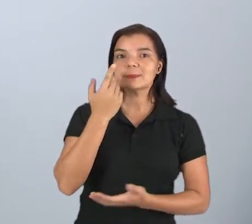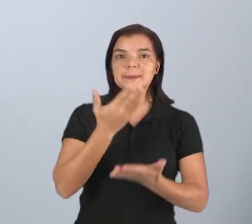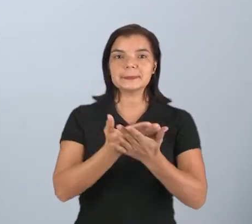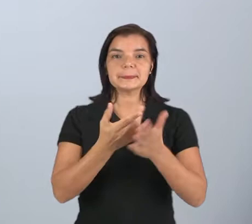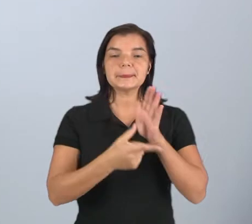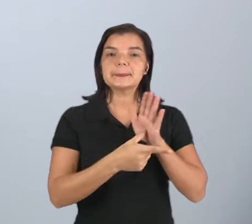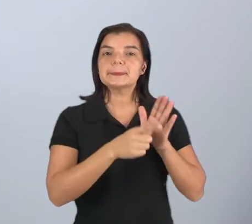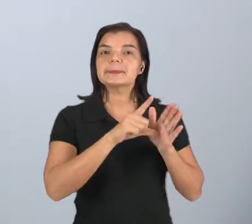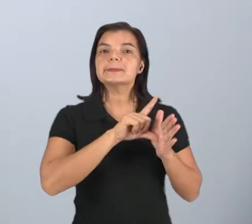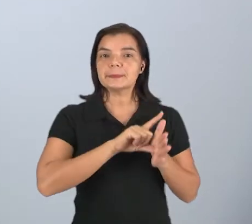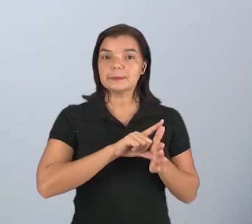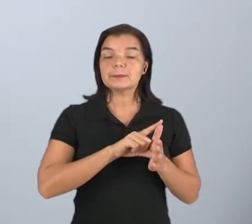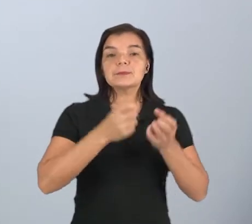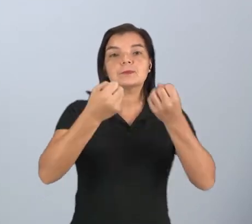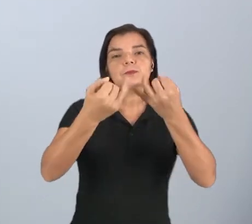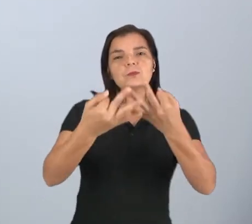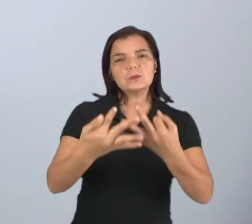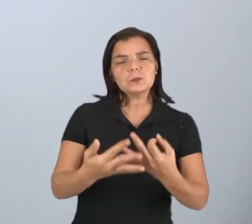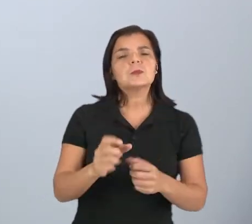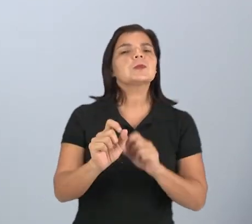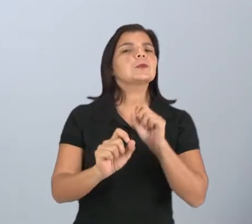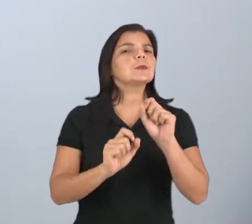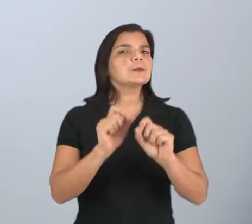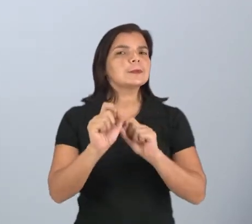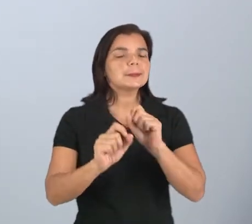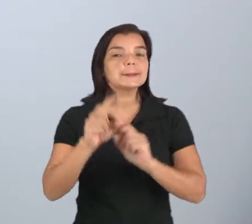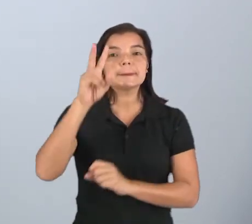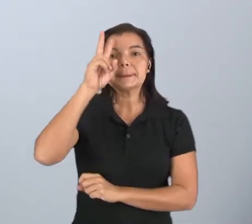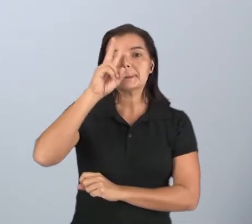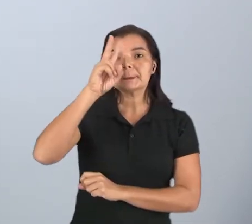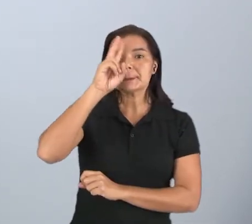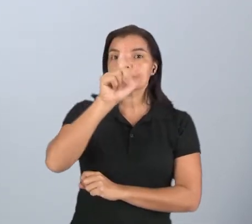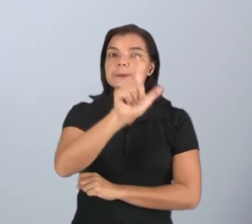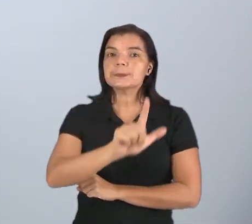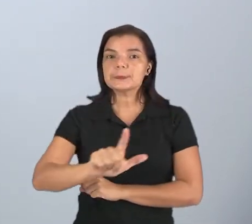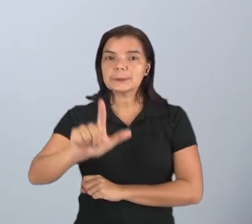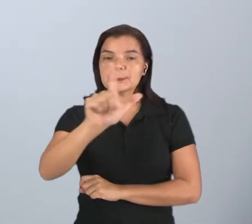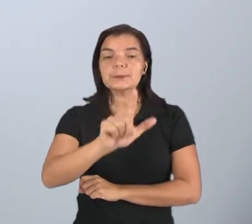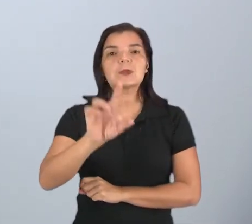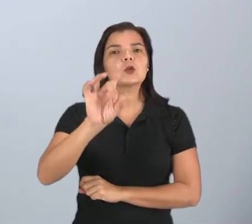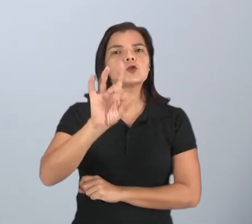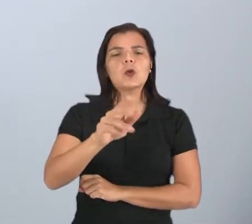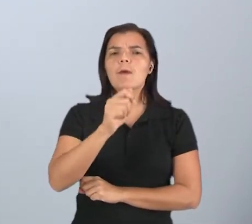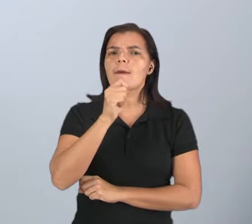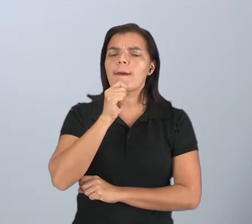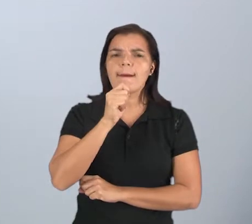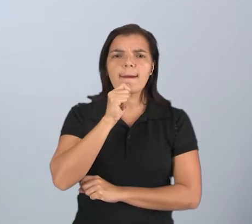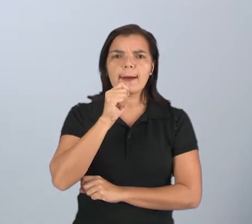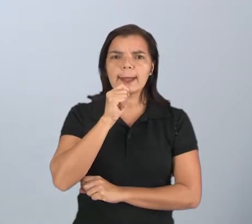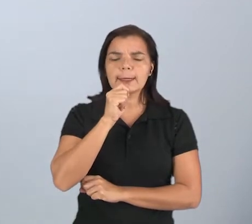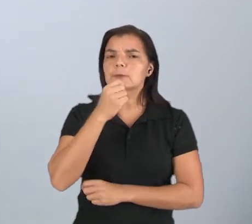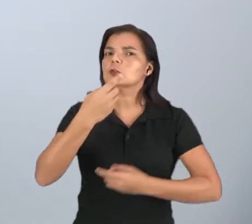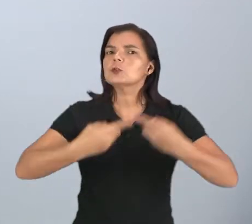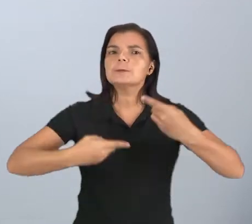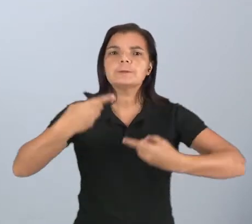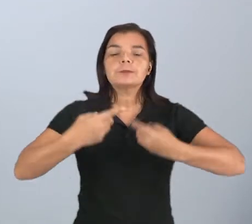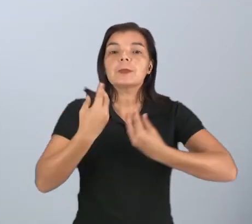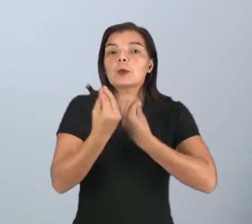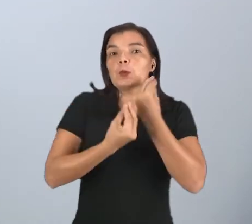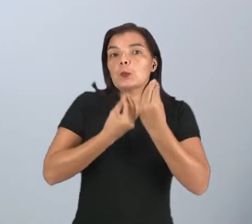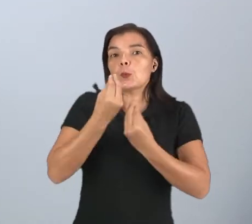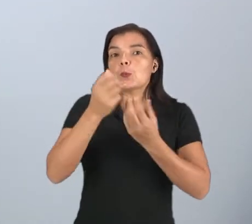aulas anteriores nós falamos muito sobre memórias literárias, só que nós ainda não havíamos debatido sobre